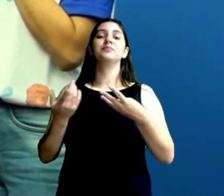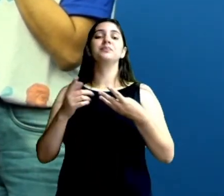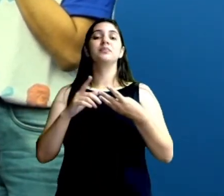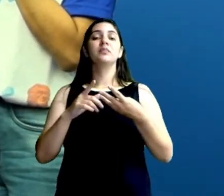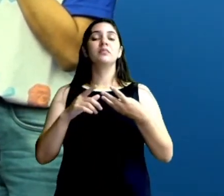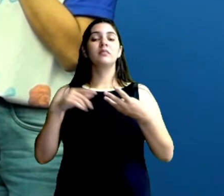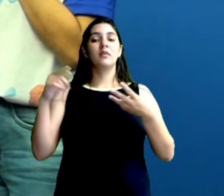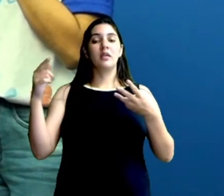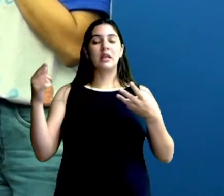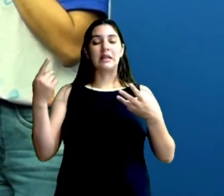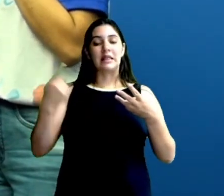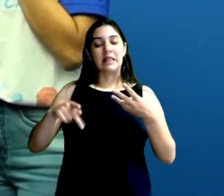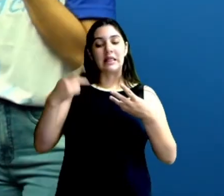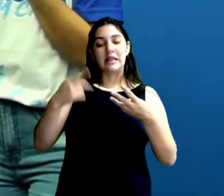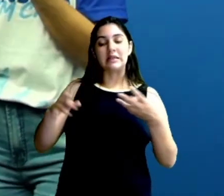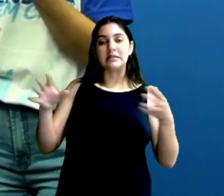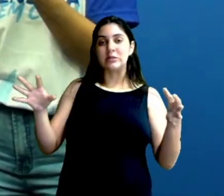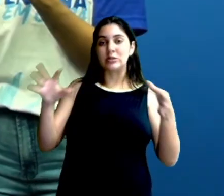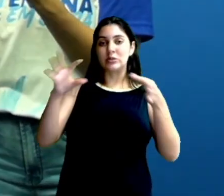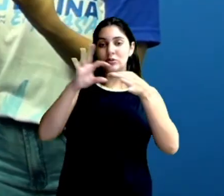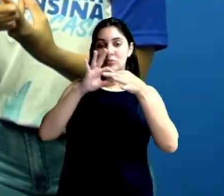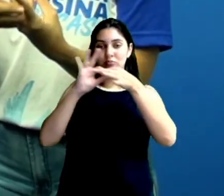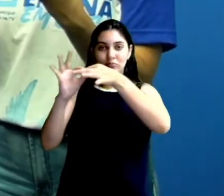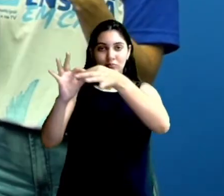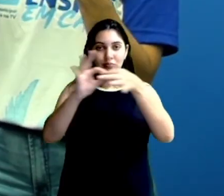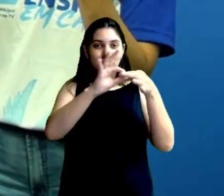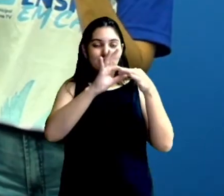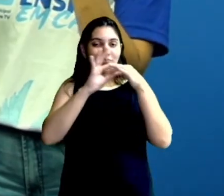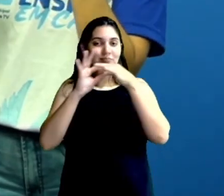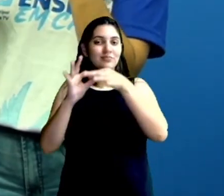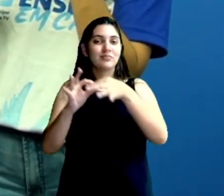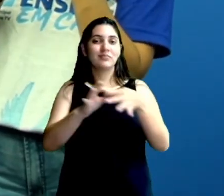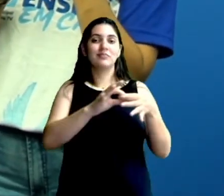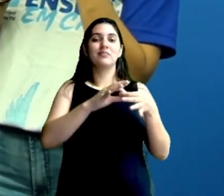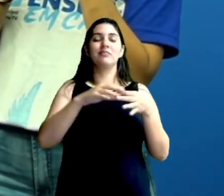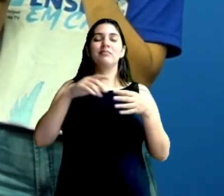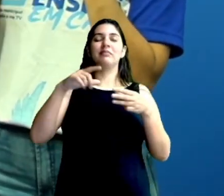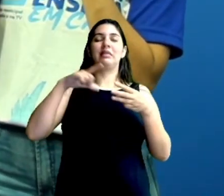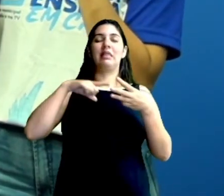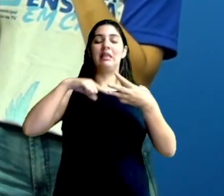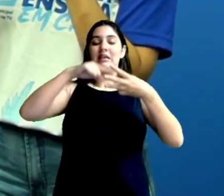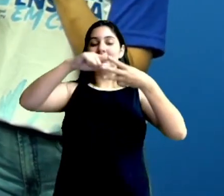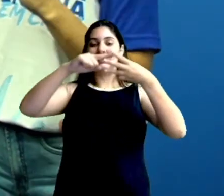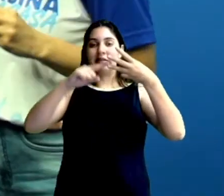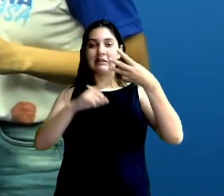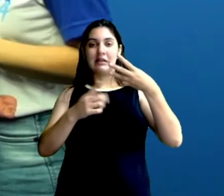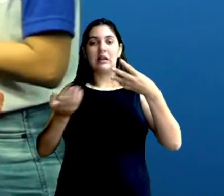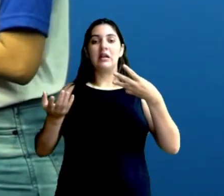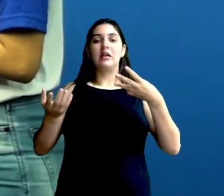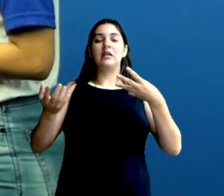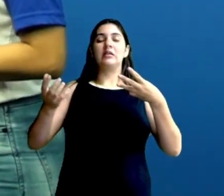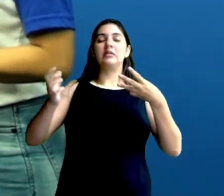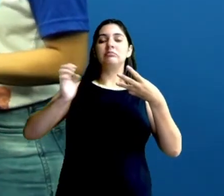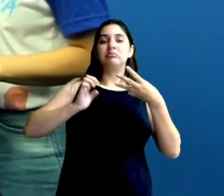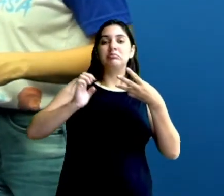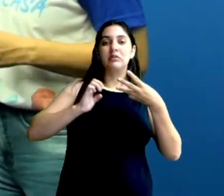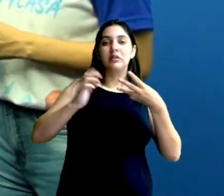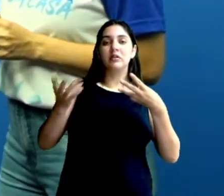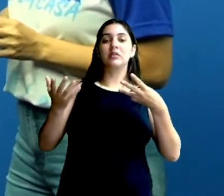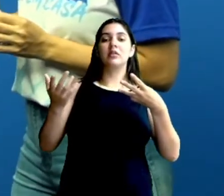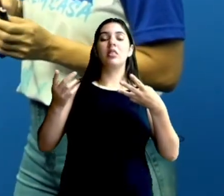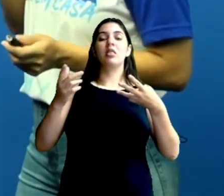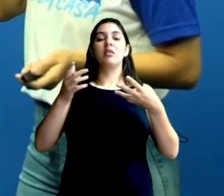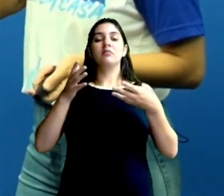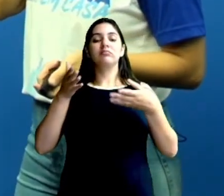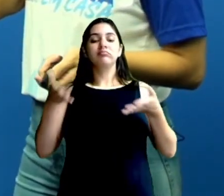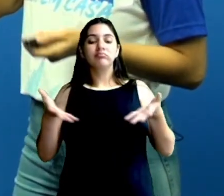esse conglomerado, né, que a gente pode dizer, essa tríade étnica vai contribuir para a gente